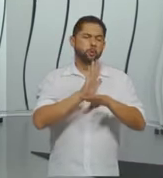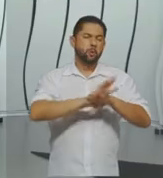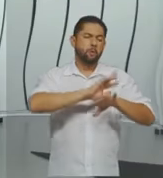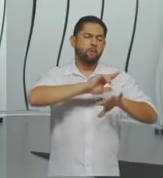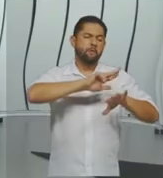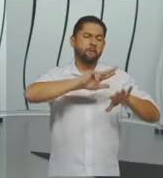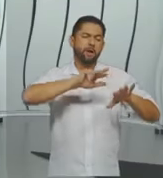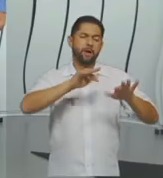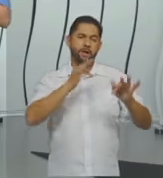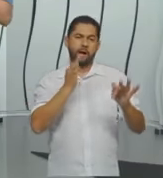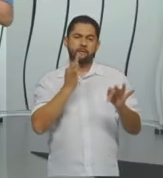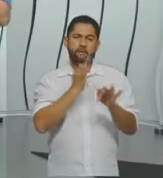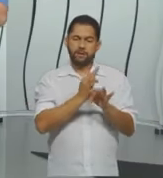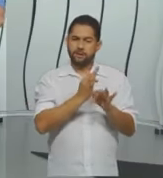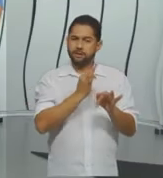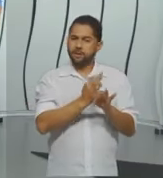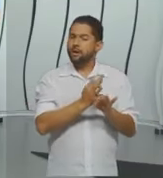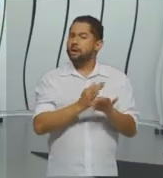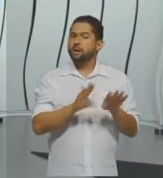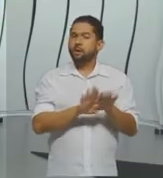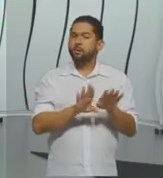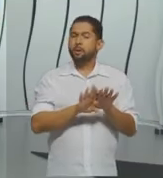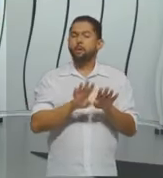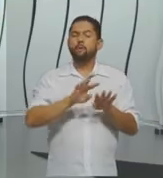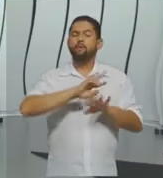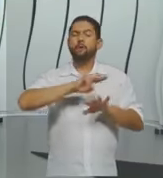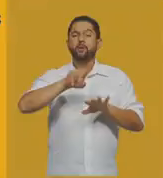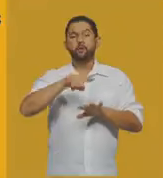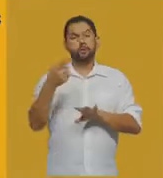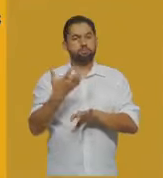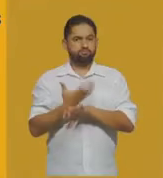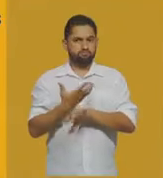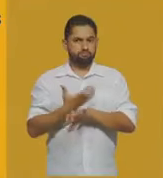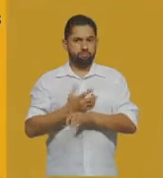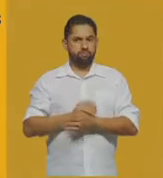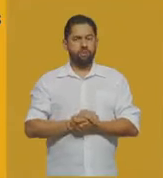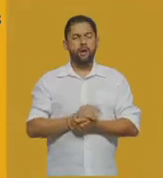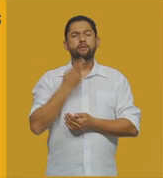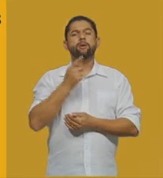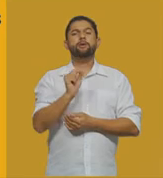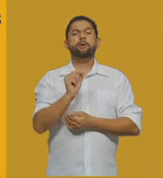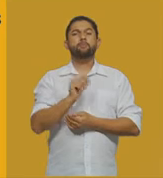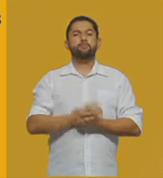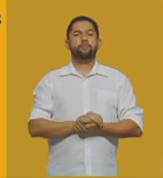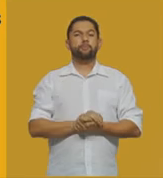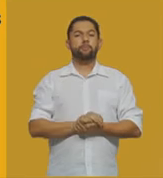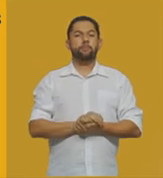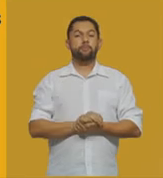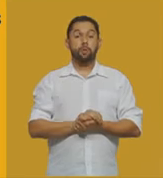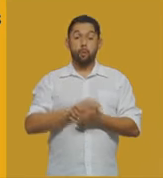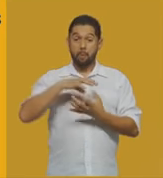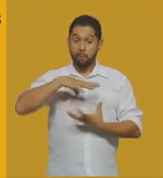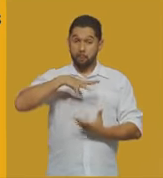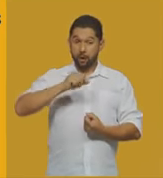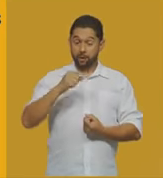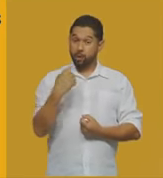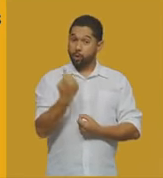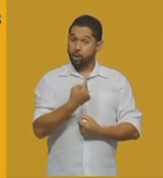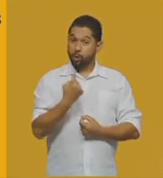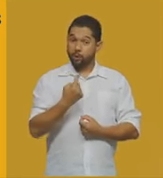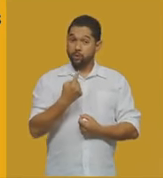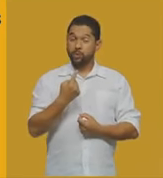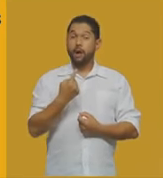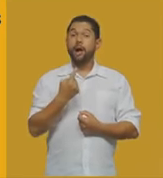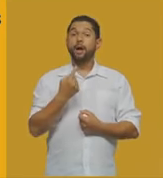que Aristóteles dizia sobre o nosso universo, pessoal? Ele dizia que a Terra, o nosso planeta, era o centro do